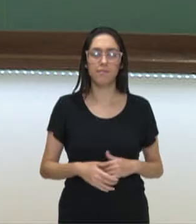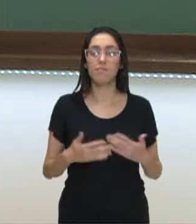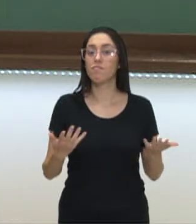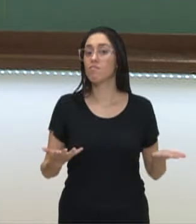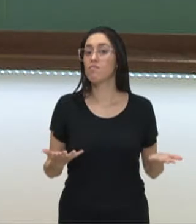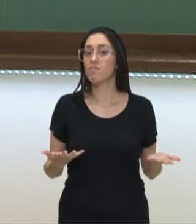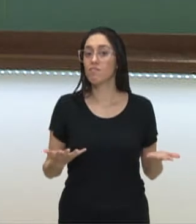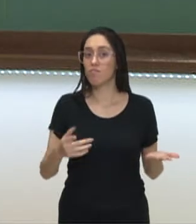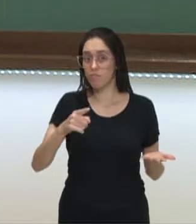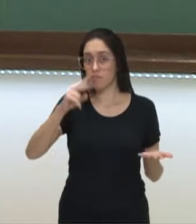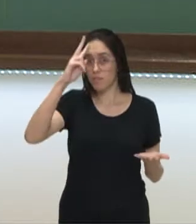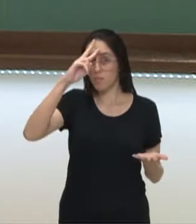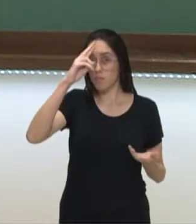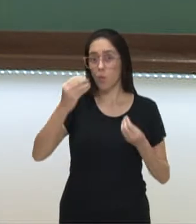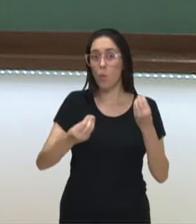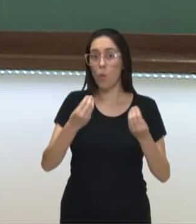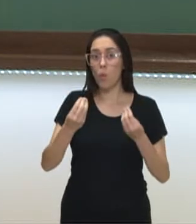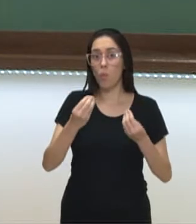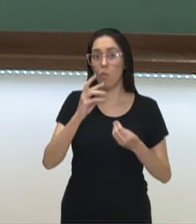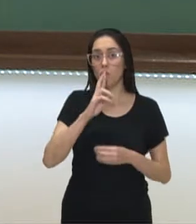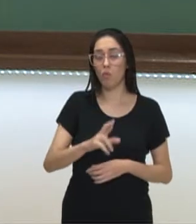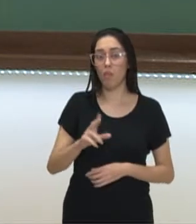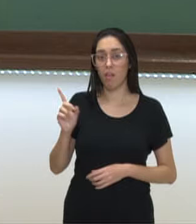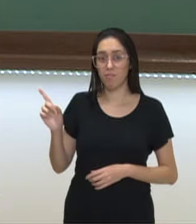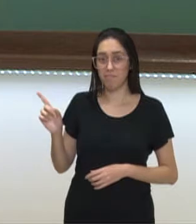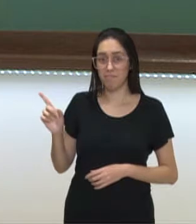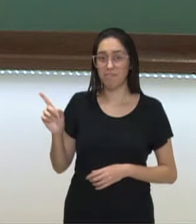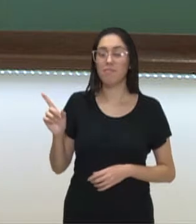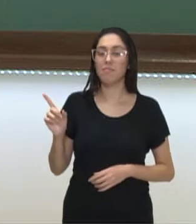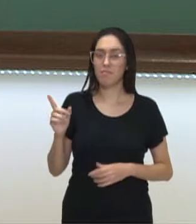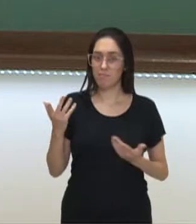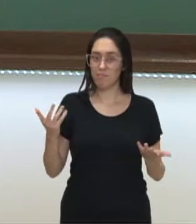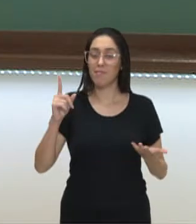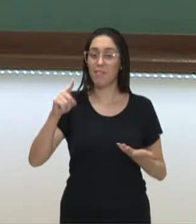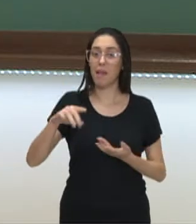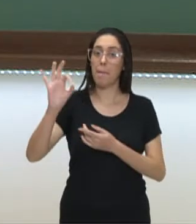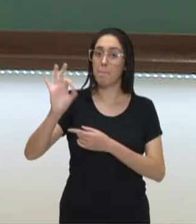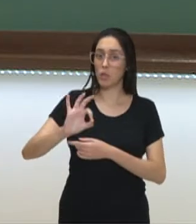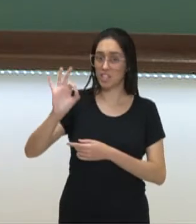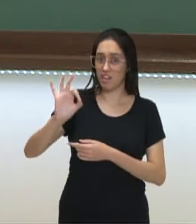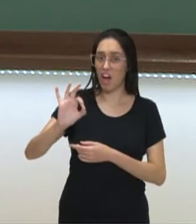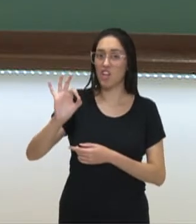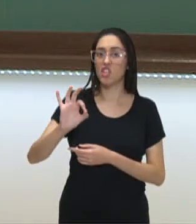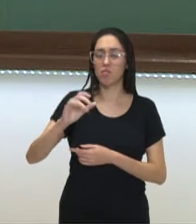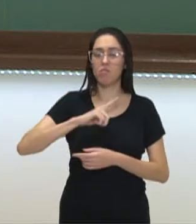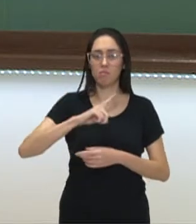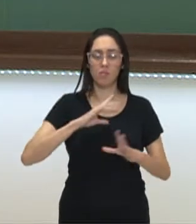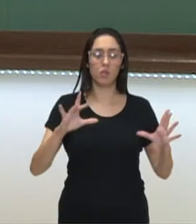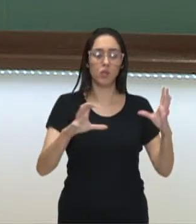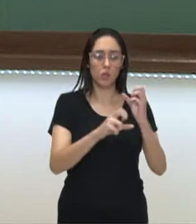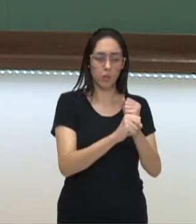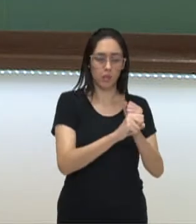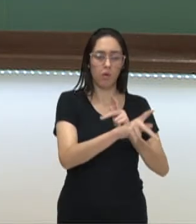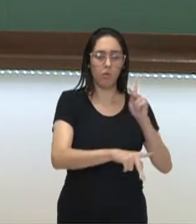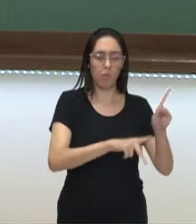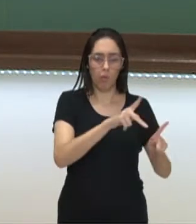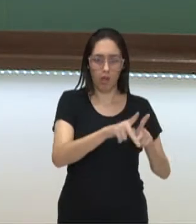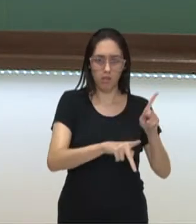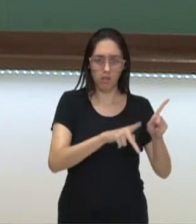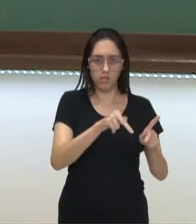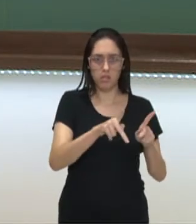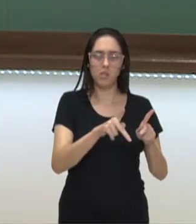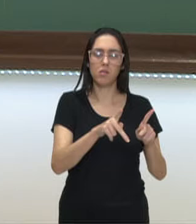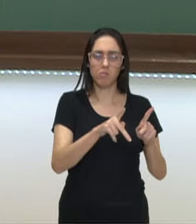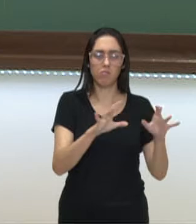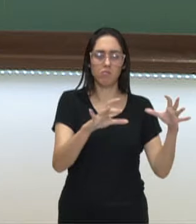E daí? Lembrou como é que faz essa continha? Porque nós estamos falando de porcentagem, né? Eu dei o total da população mundial, a